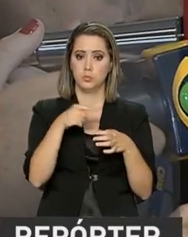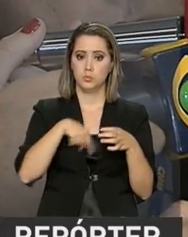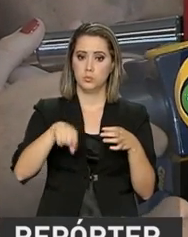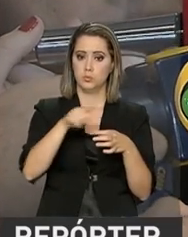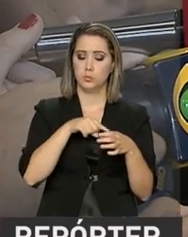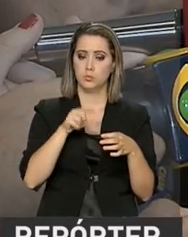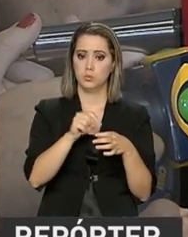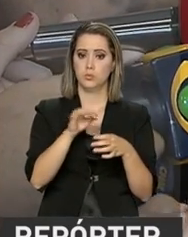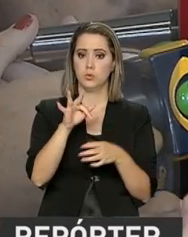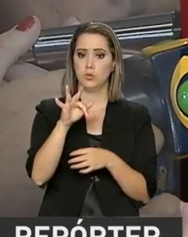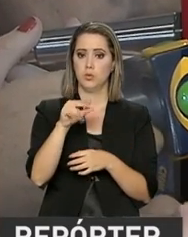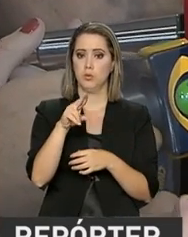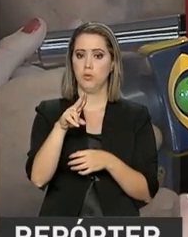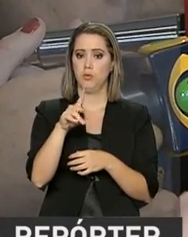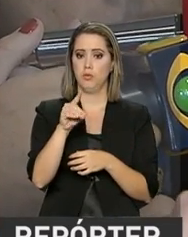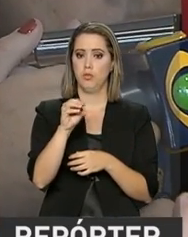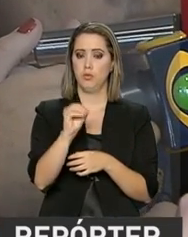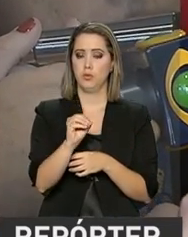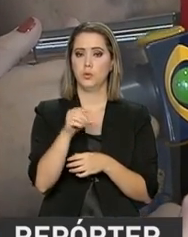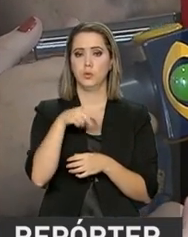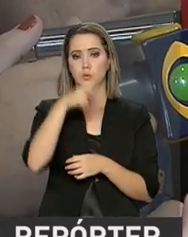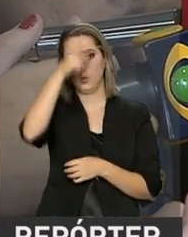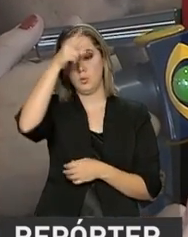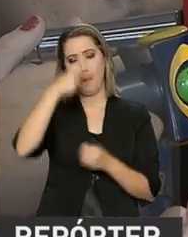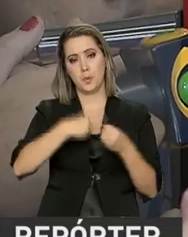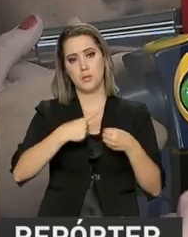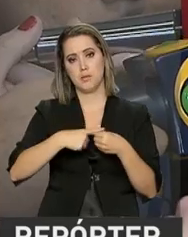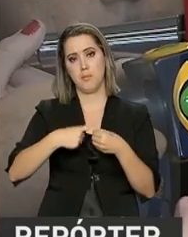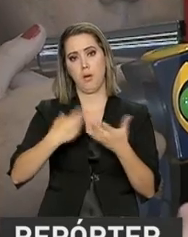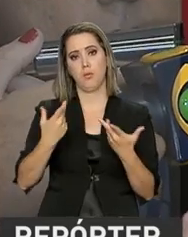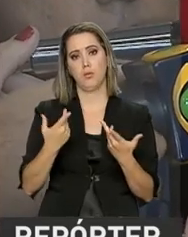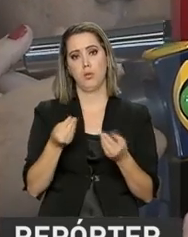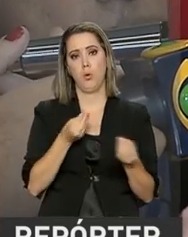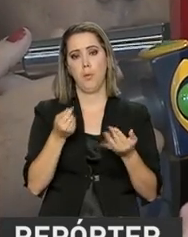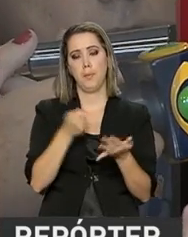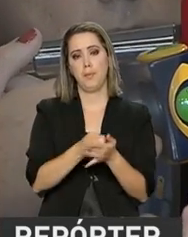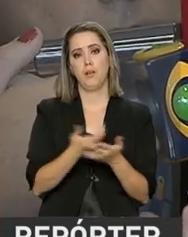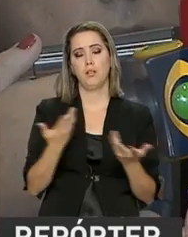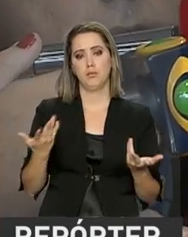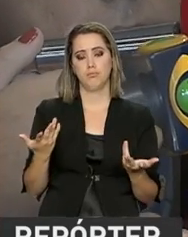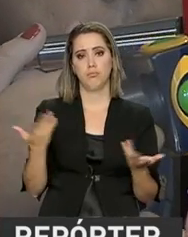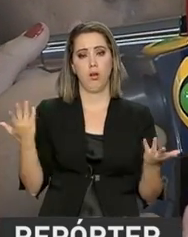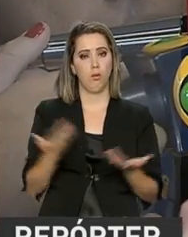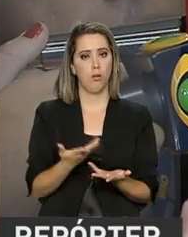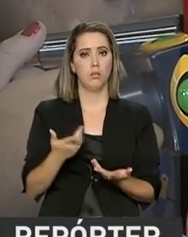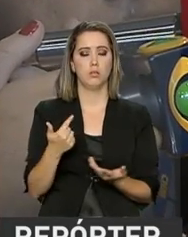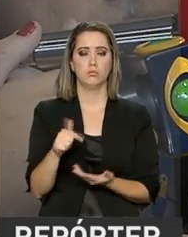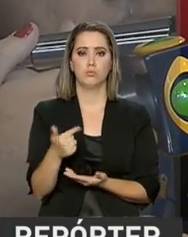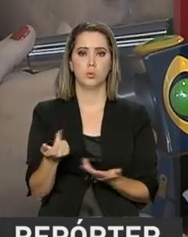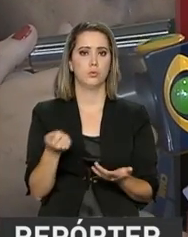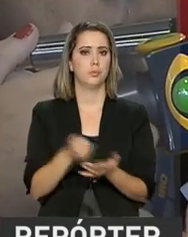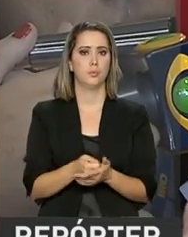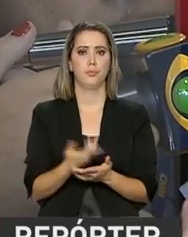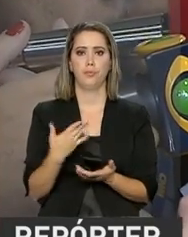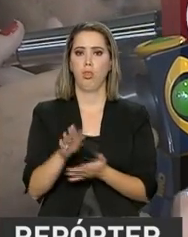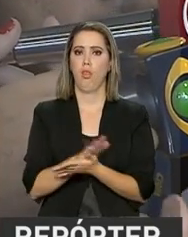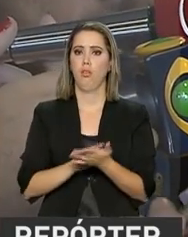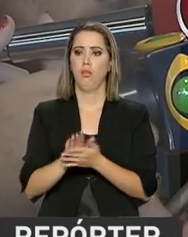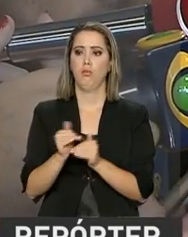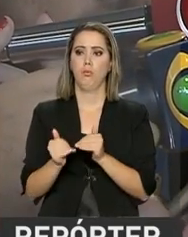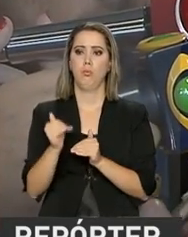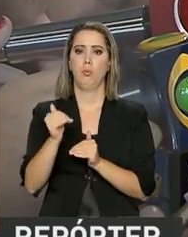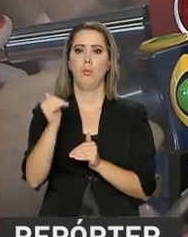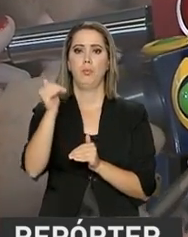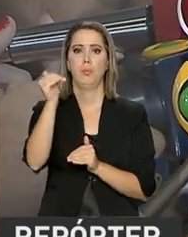esse fundo de previdência ou para a previdência municipal. E não tem como pagar isso à vista. Então não paga nada e a dívida vai